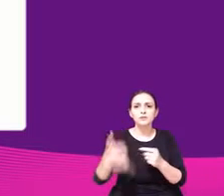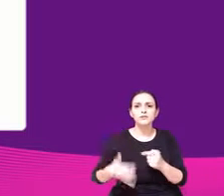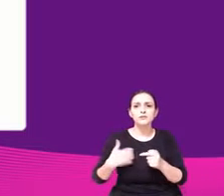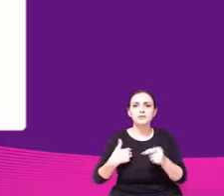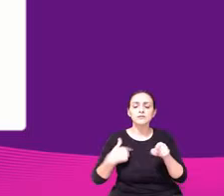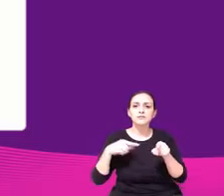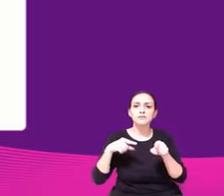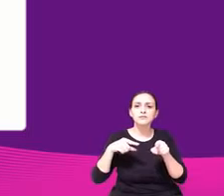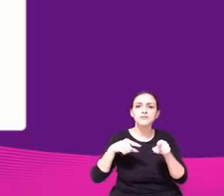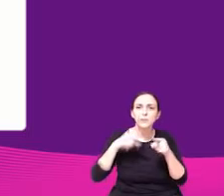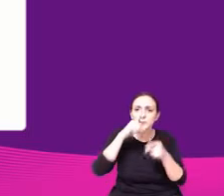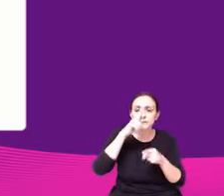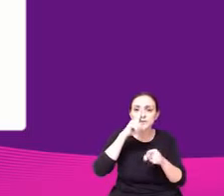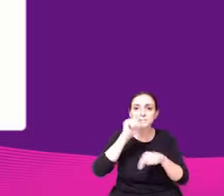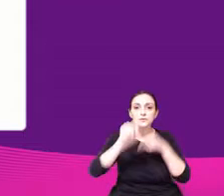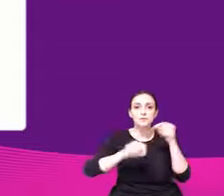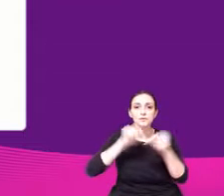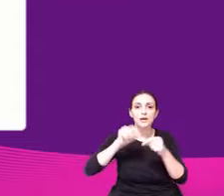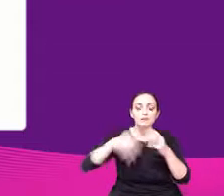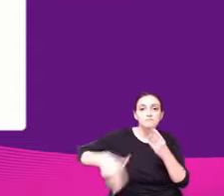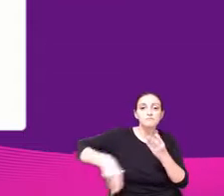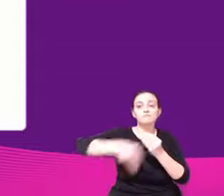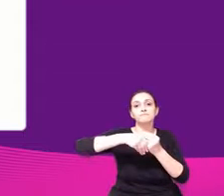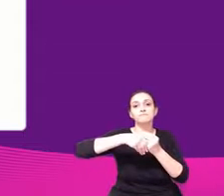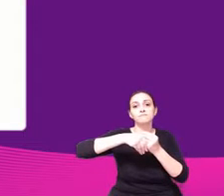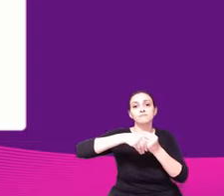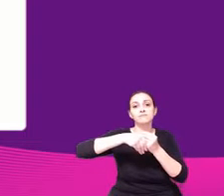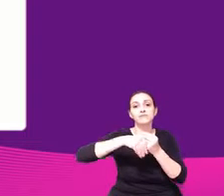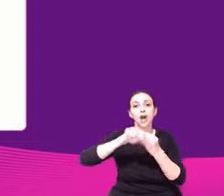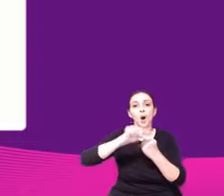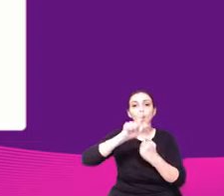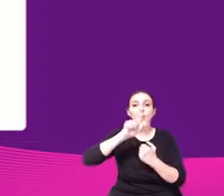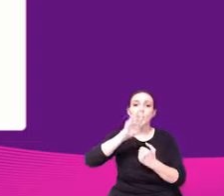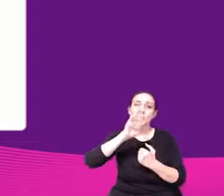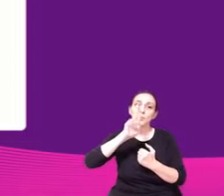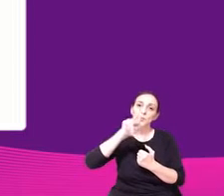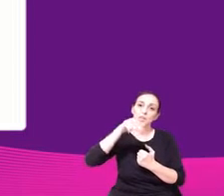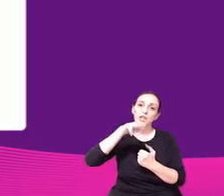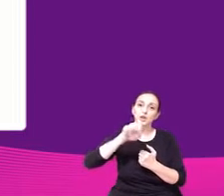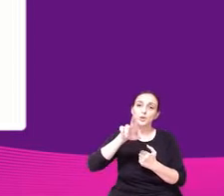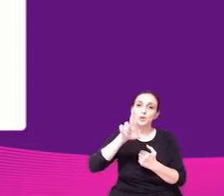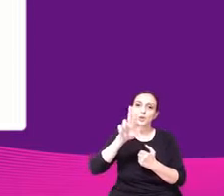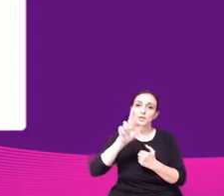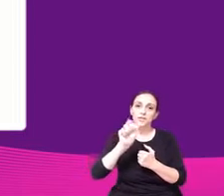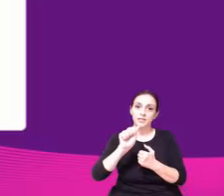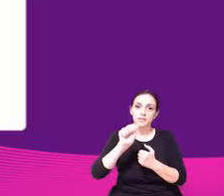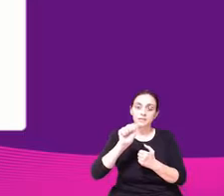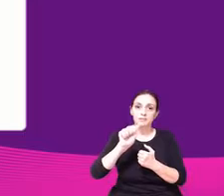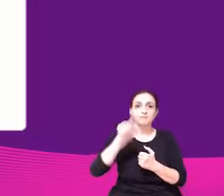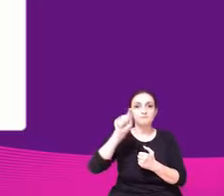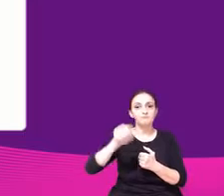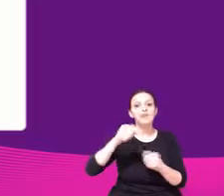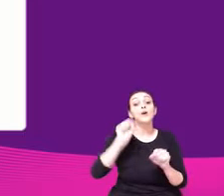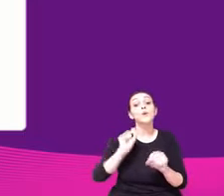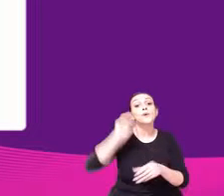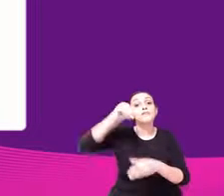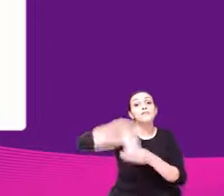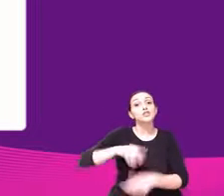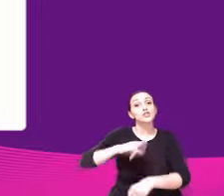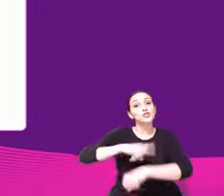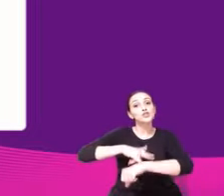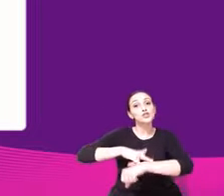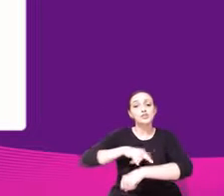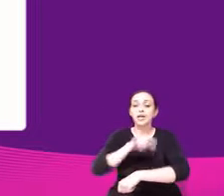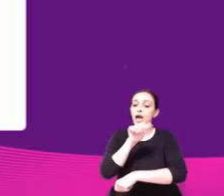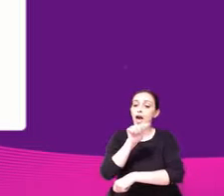risco, a adição da albuminúria, né? A codificação da albumina na urina, que faz com que